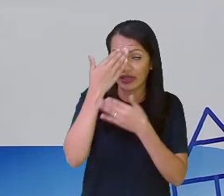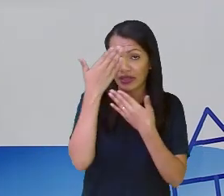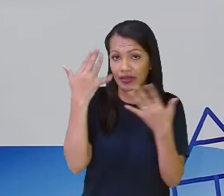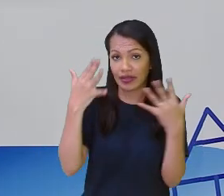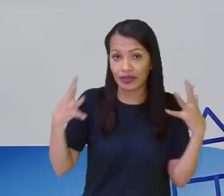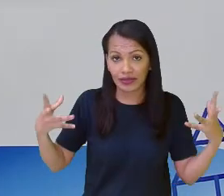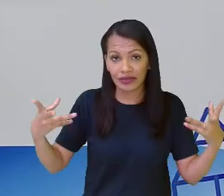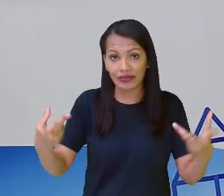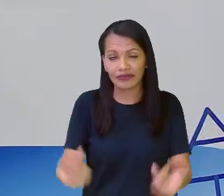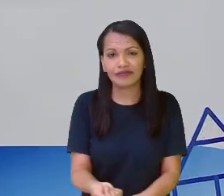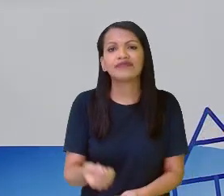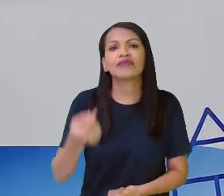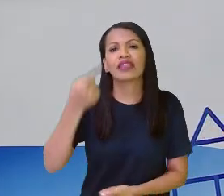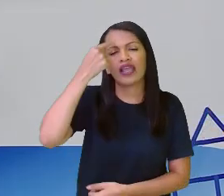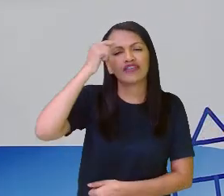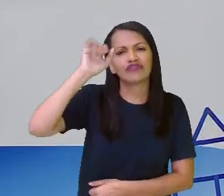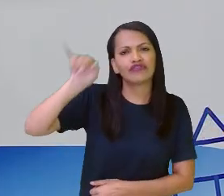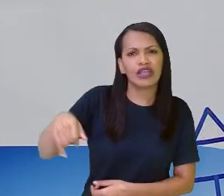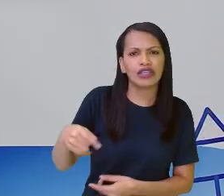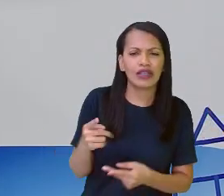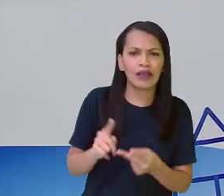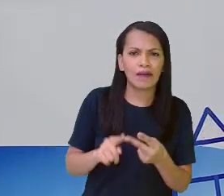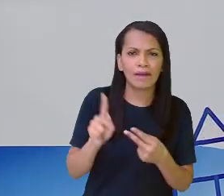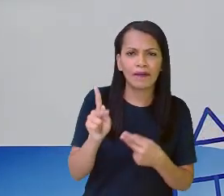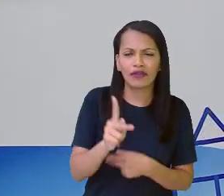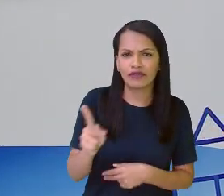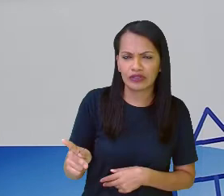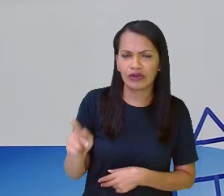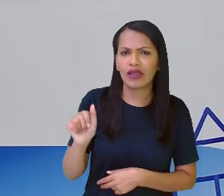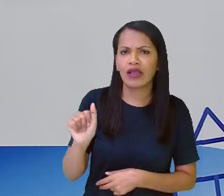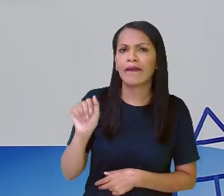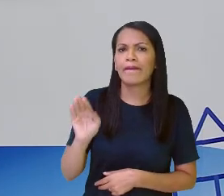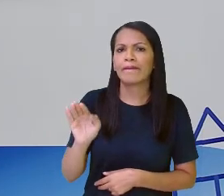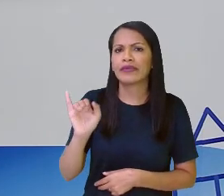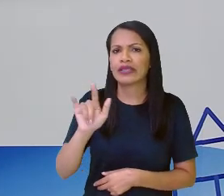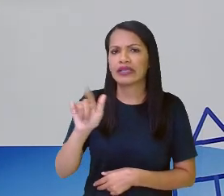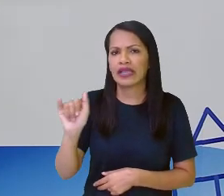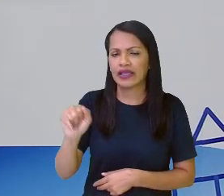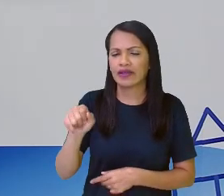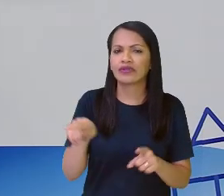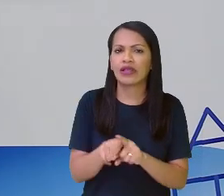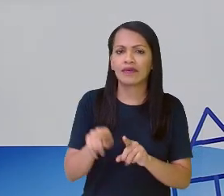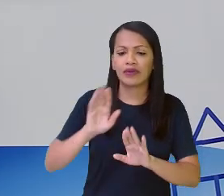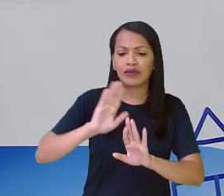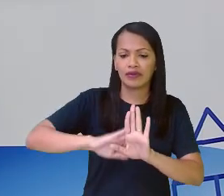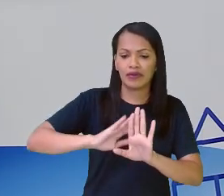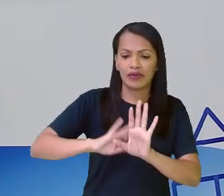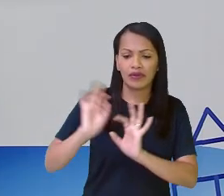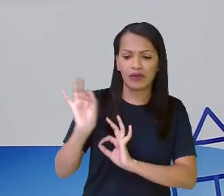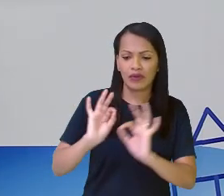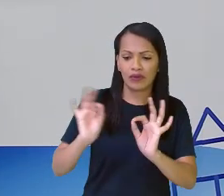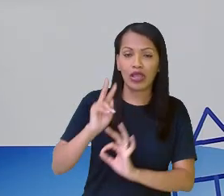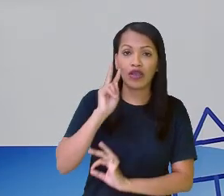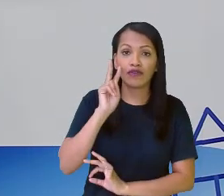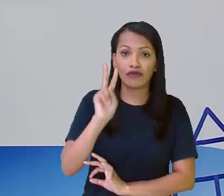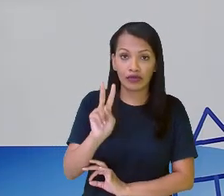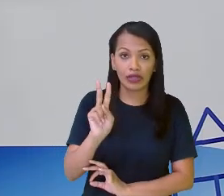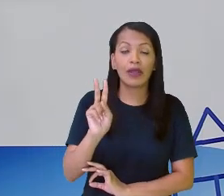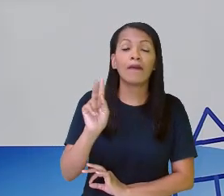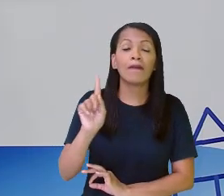todo mundo, né? A Jéssica, a professora Abigail, a produção principalmente. E a gente se vê numa